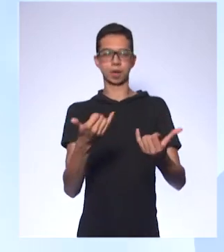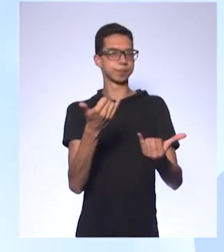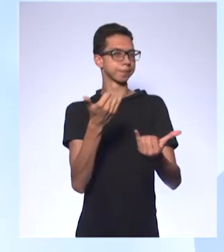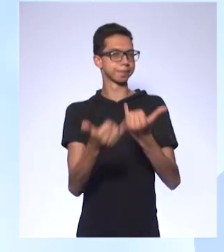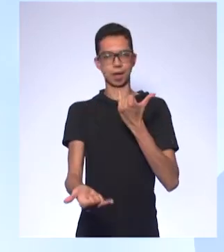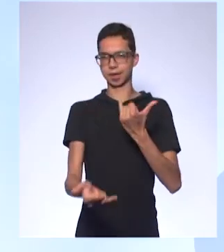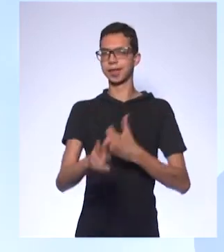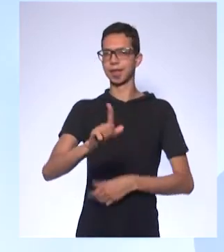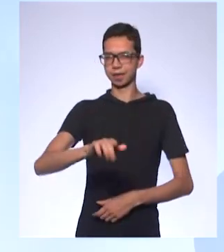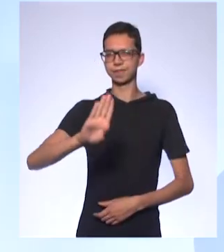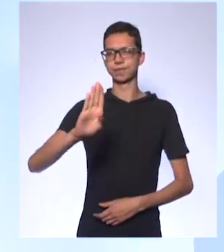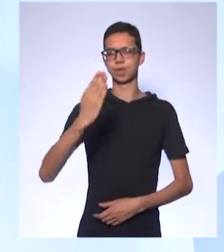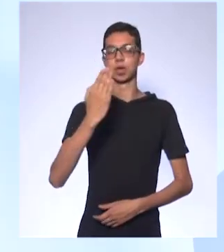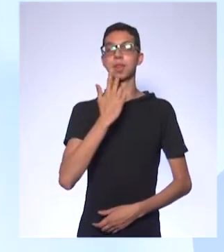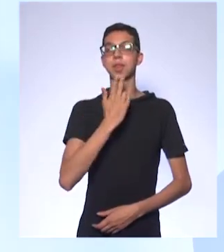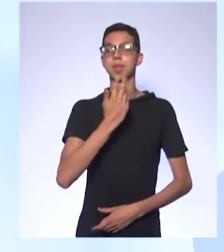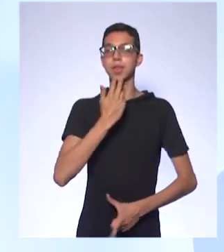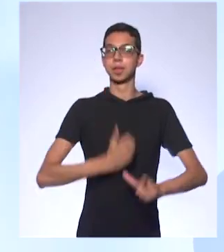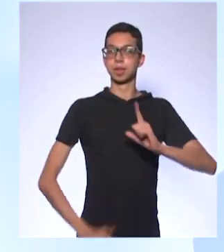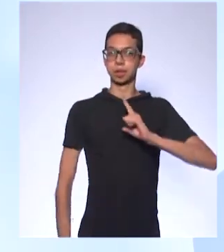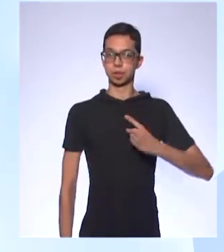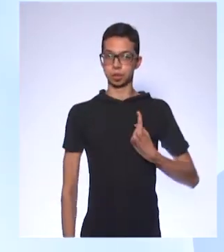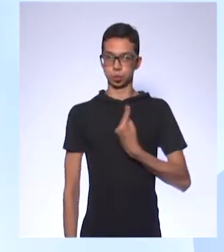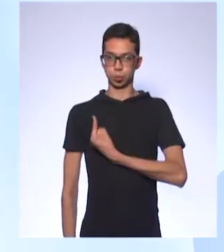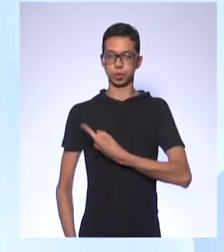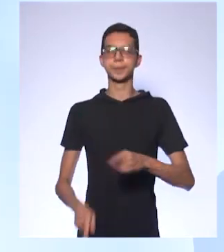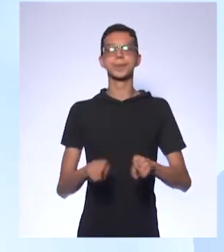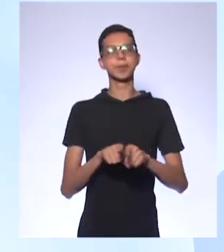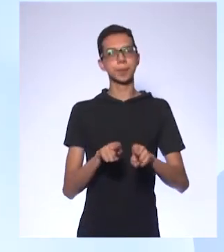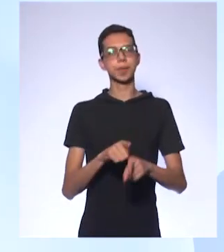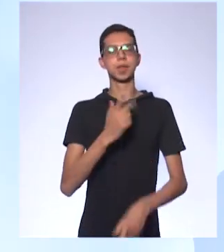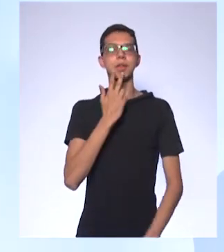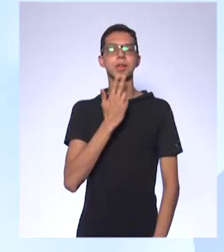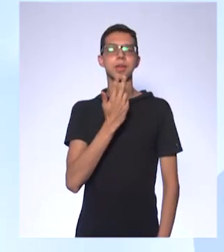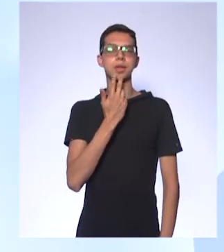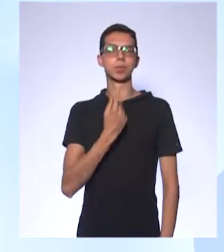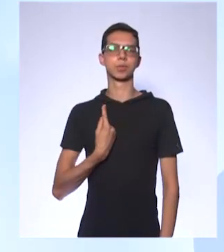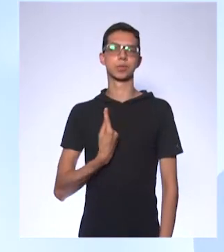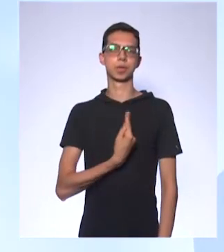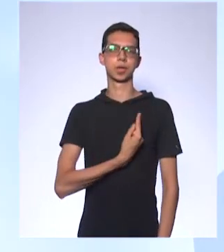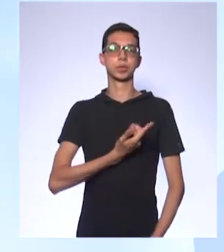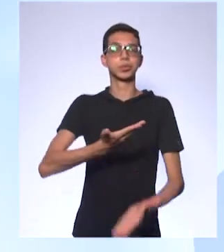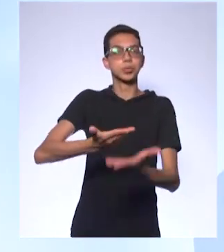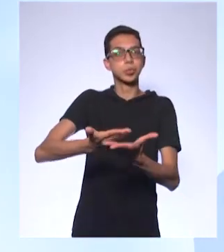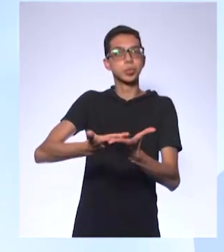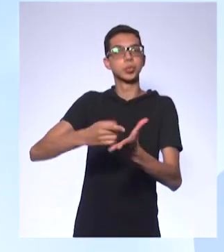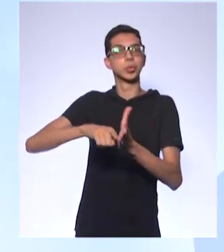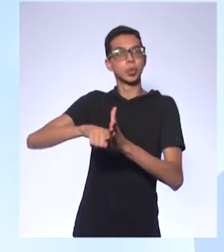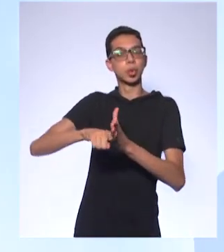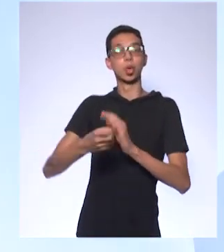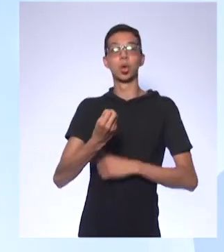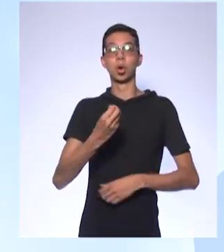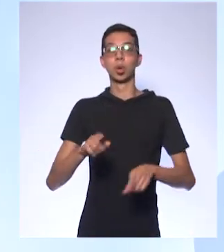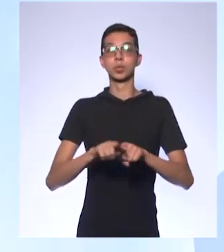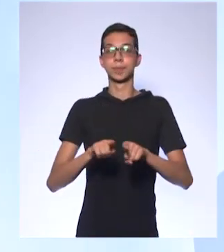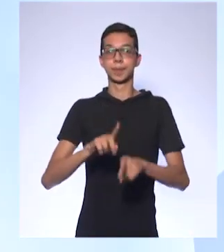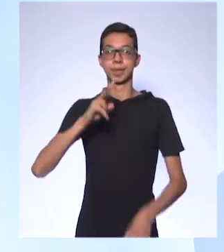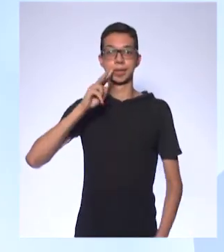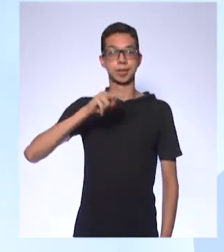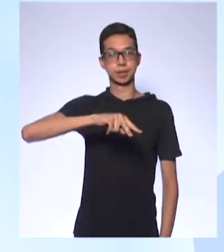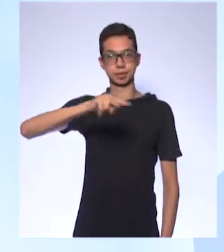nossa língua e existem na língua a qual estamos estudando